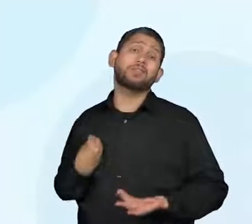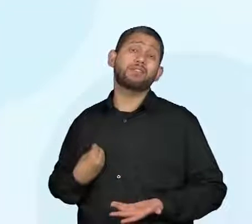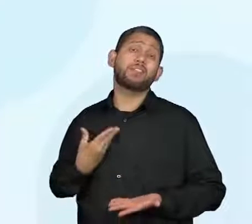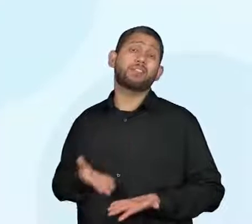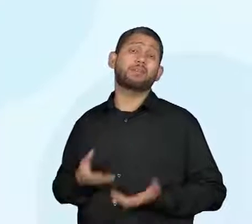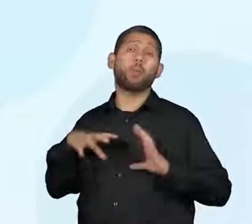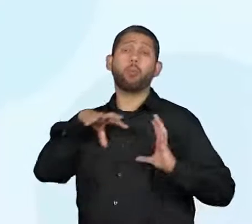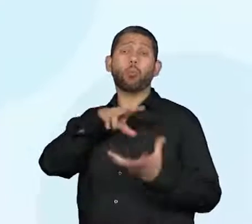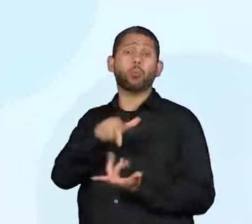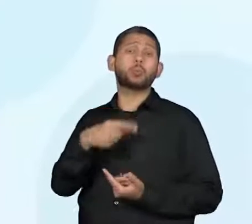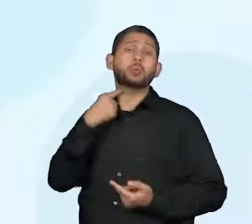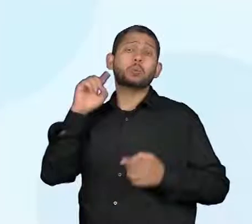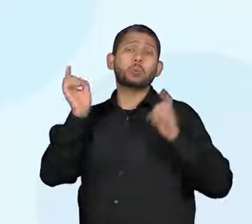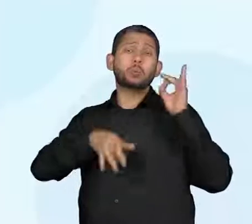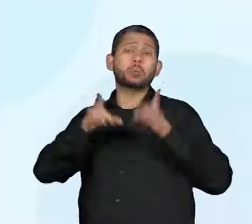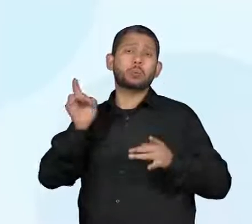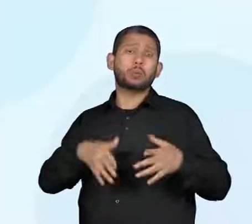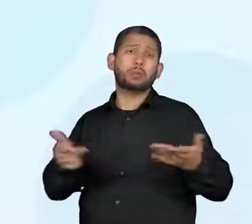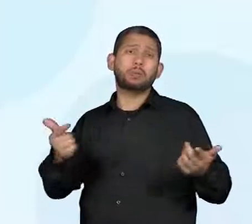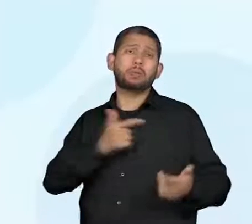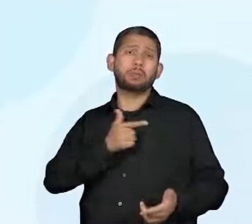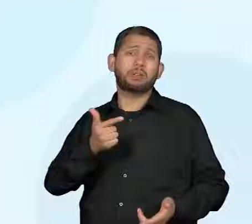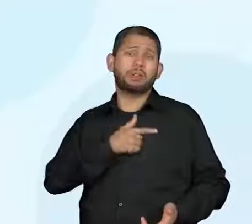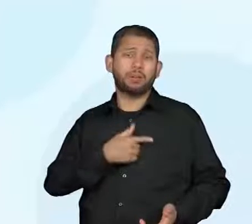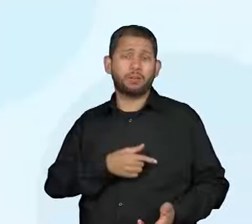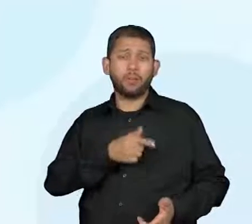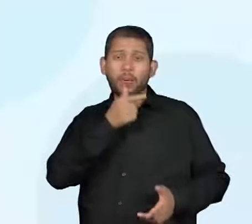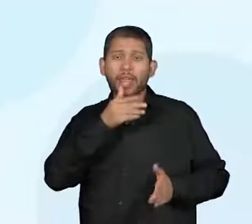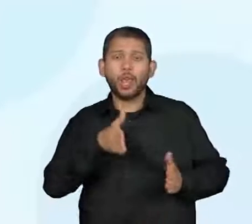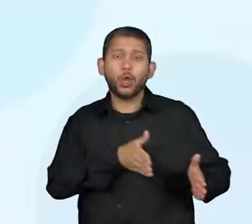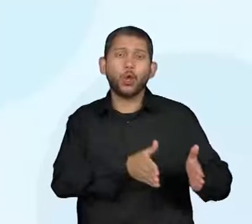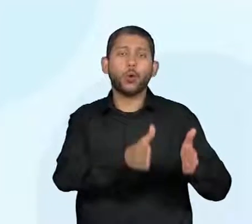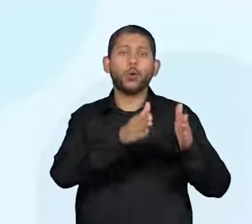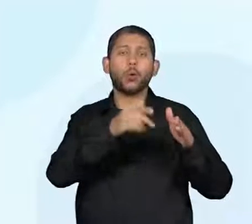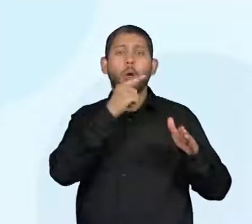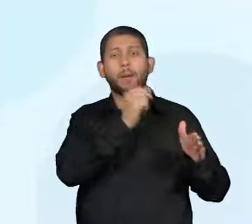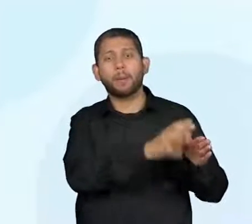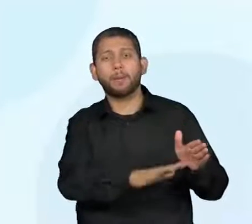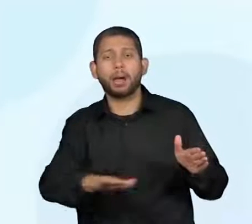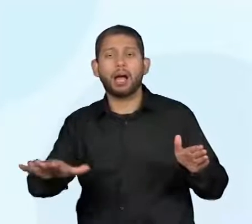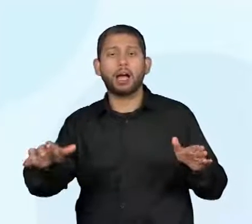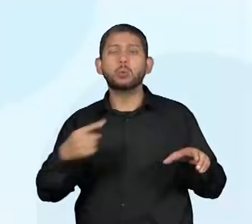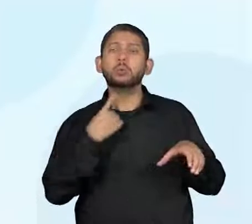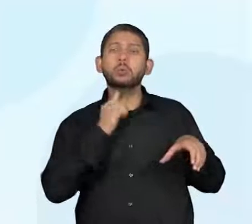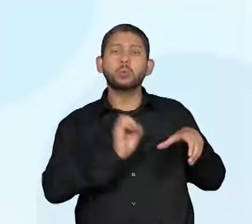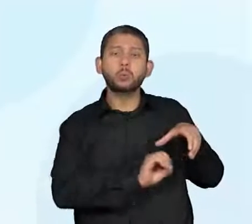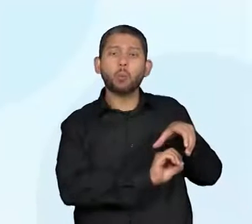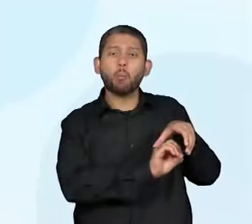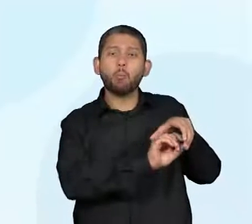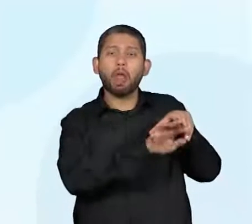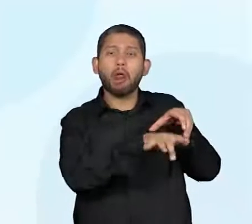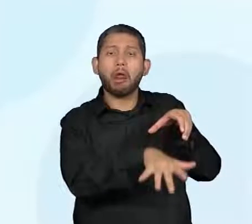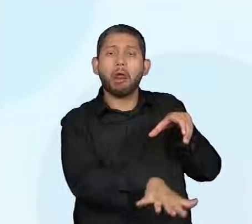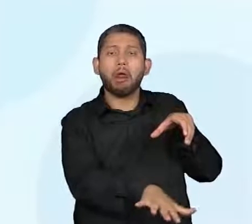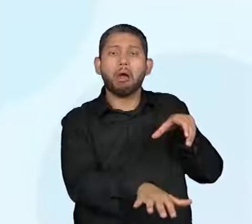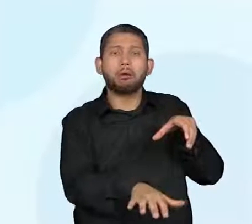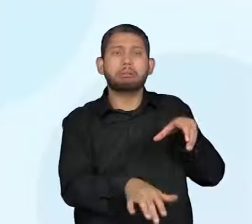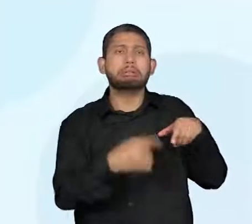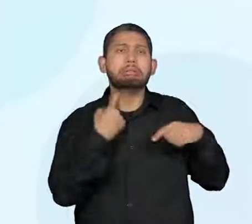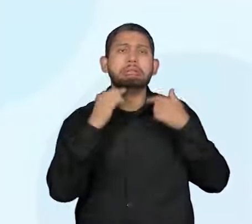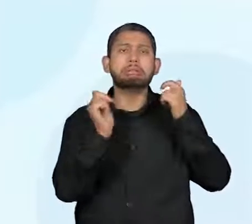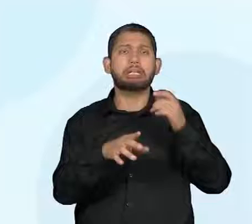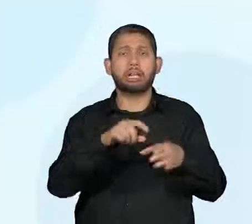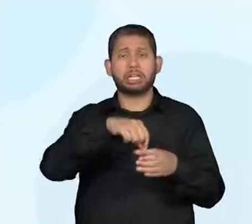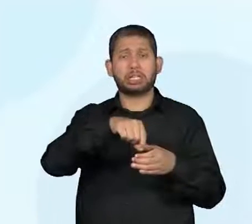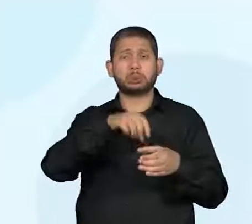Que triste, não? Muito triste. Tem também a poluição dos rios, não é, Pro? As pessoas